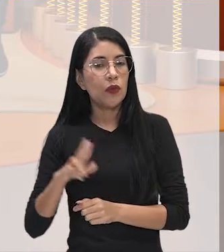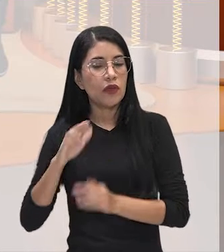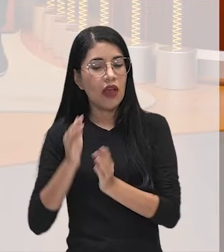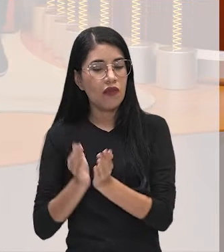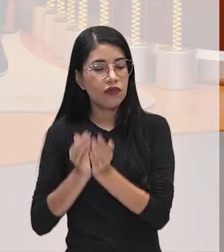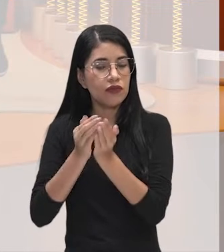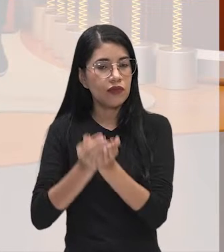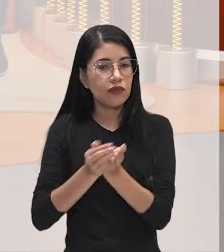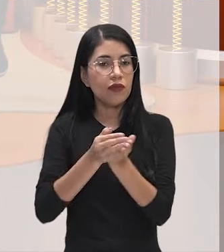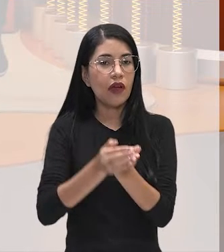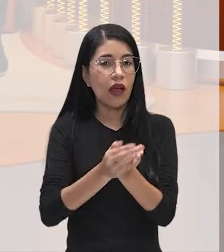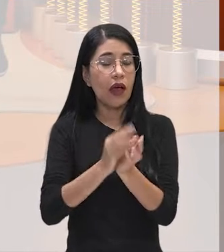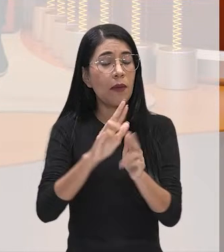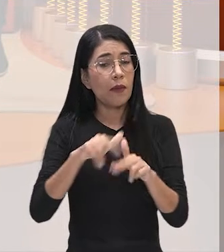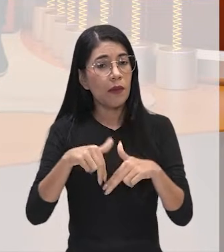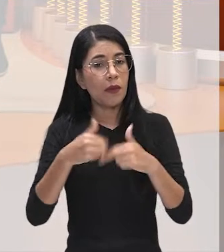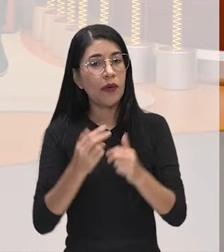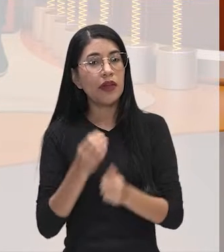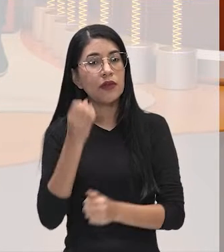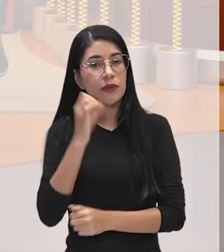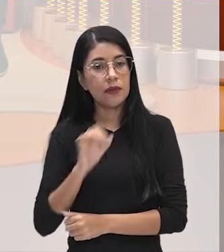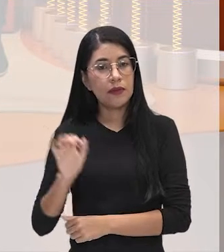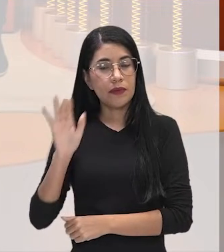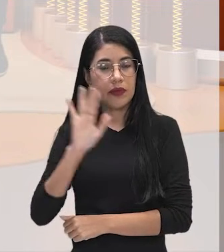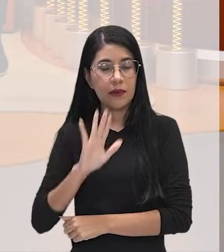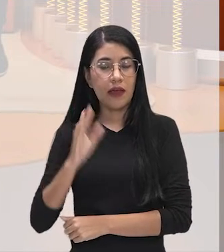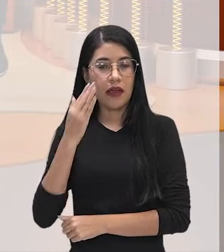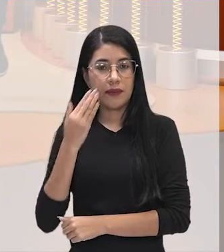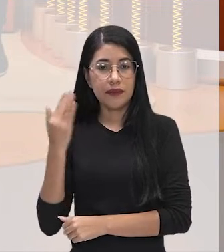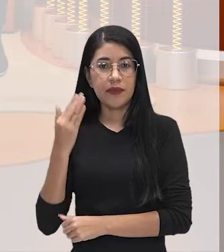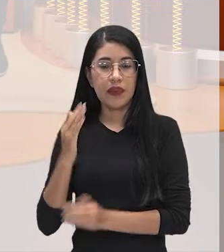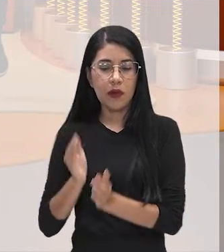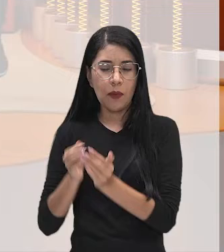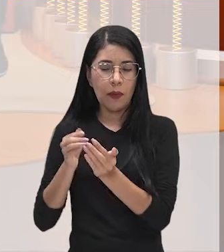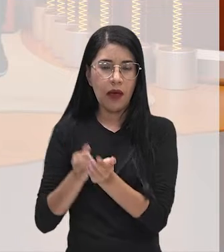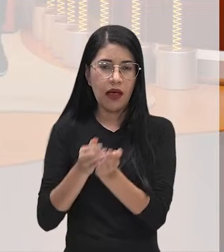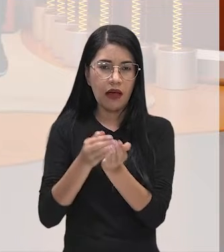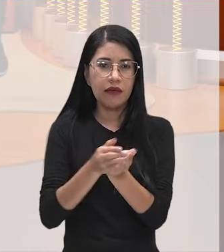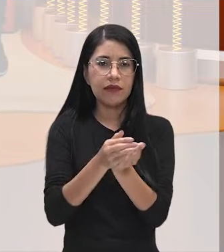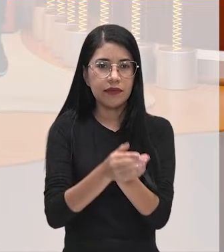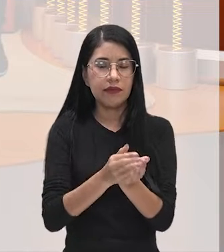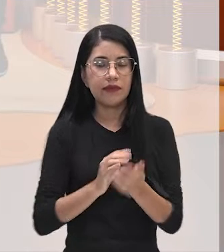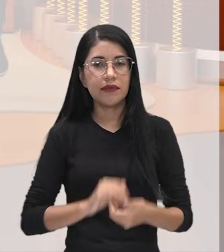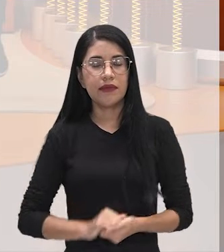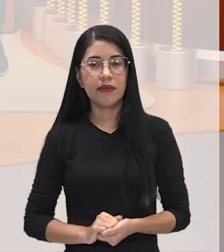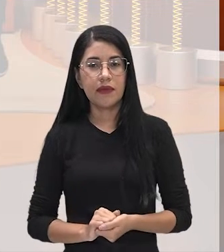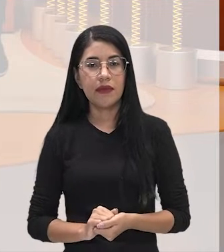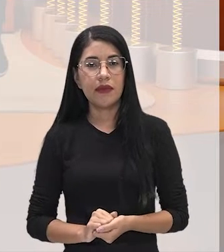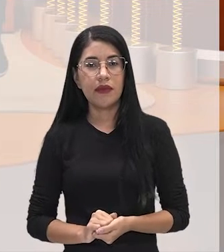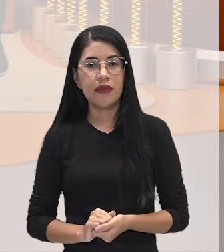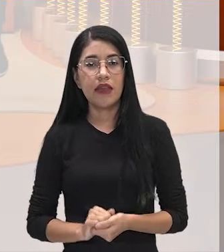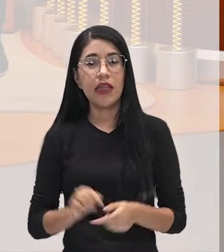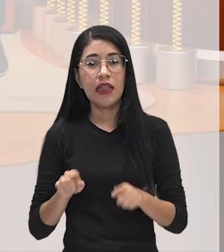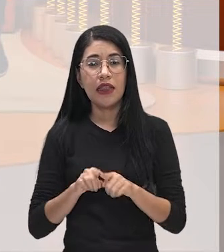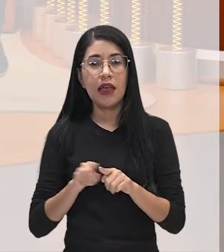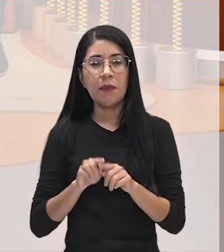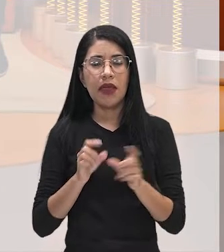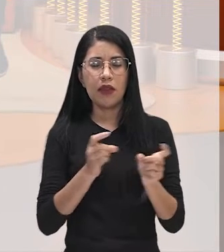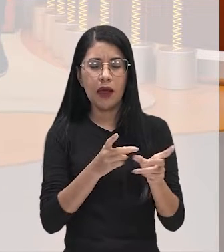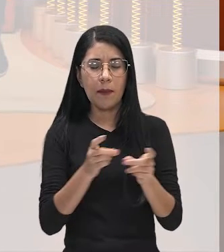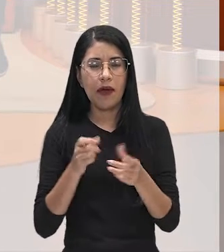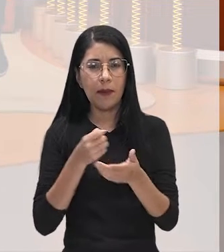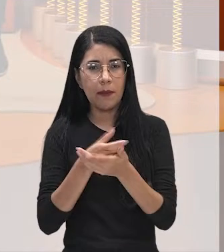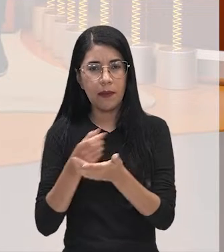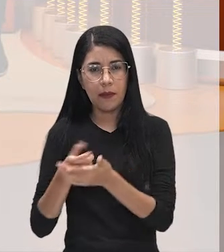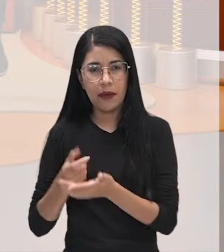Olha, por isso aqui, né, uma imagem, então, né, dos barcos, então, aí, fenícios e pelo comércio,